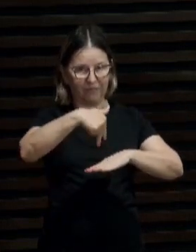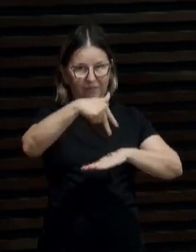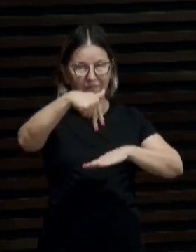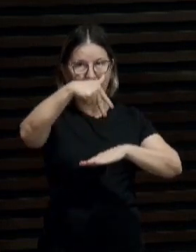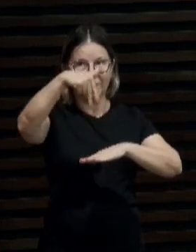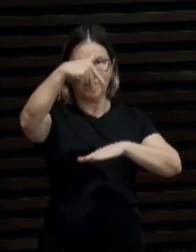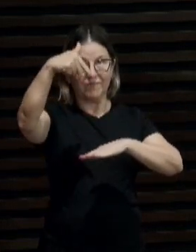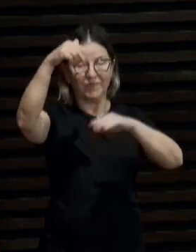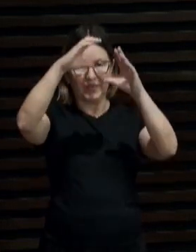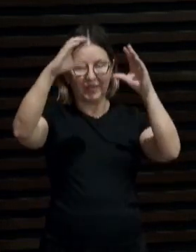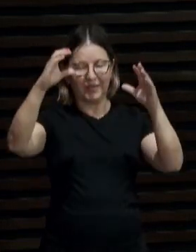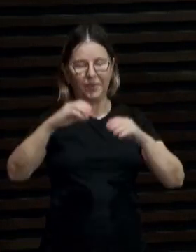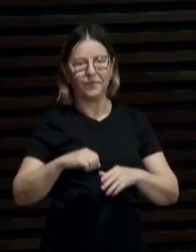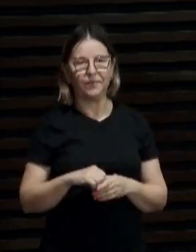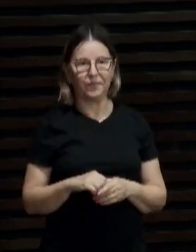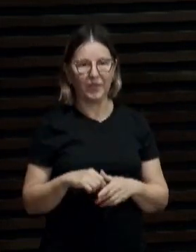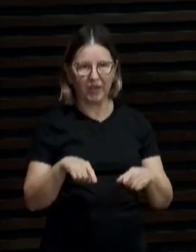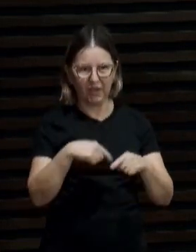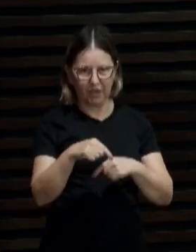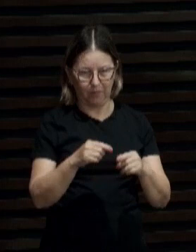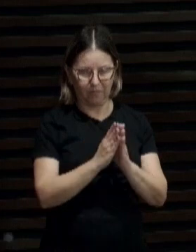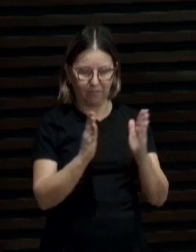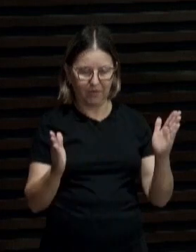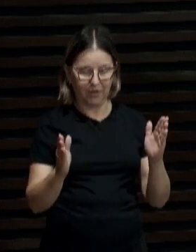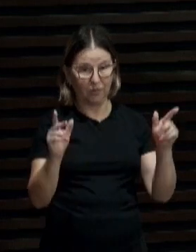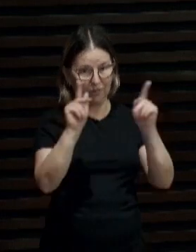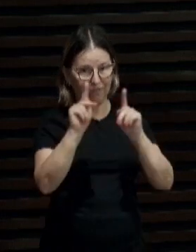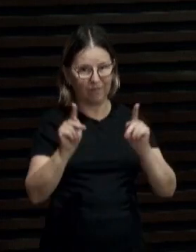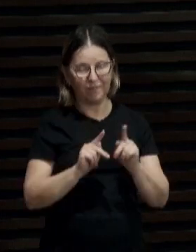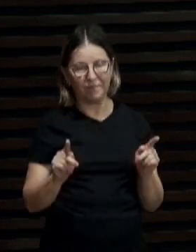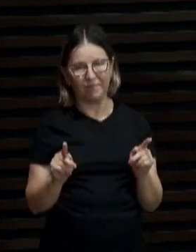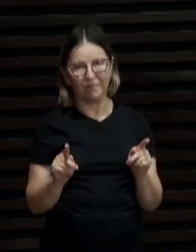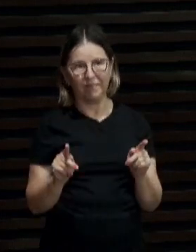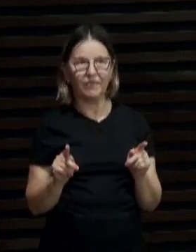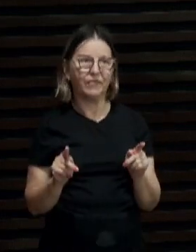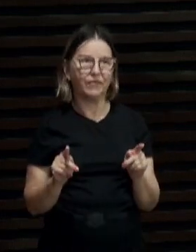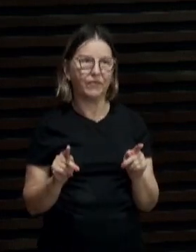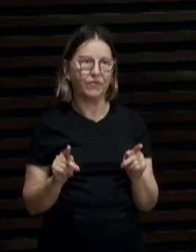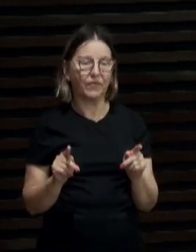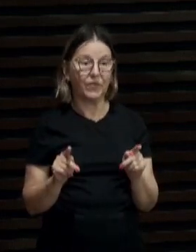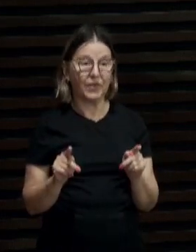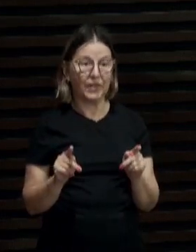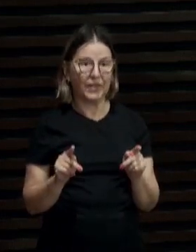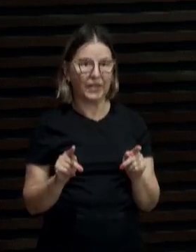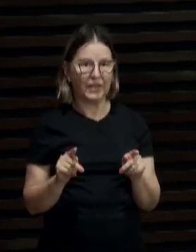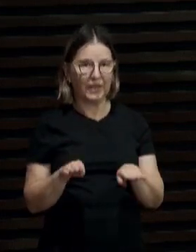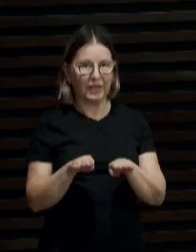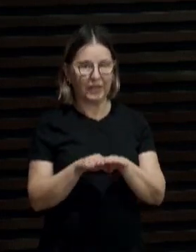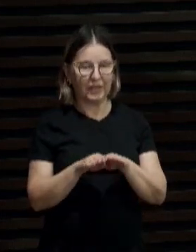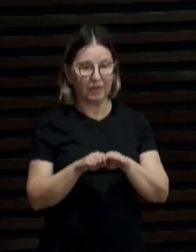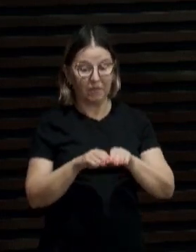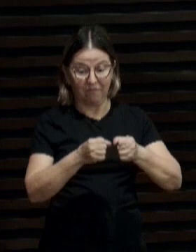E após um período de relativa paz e expressiva expansão do Evangelho através de